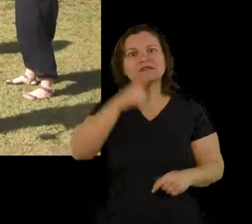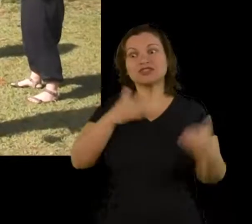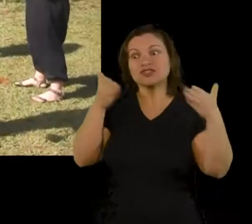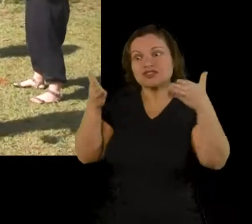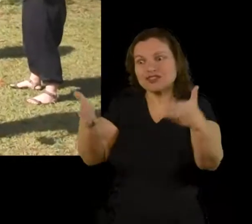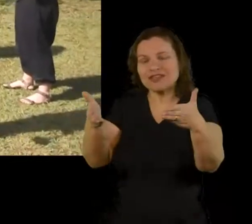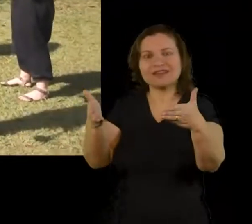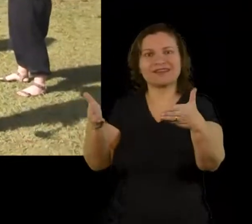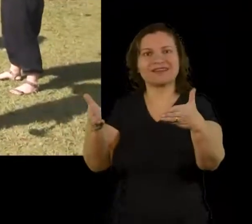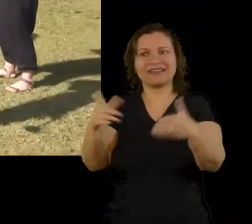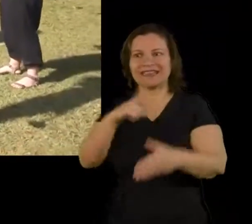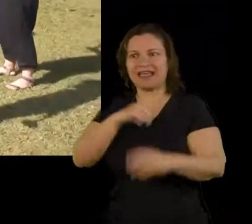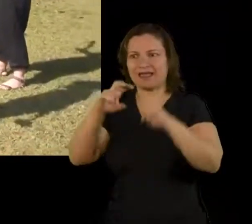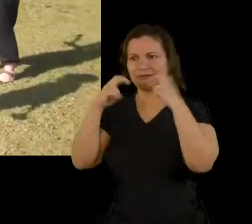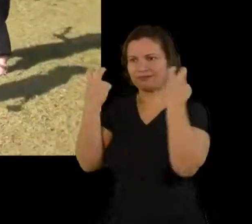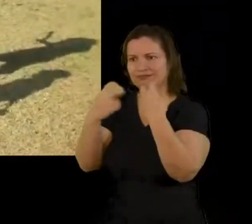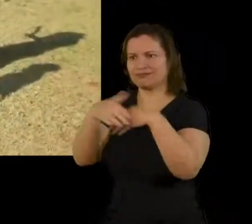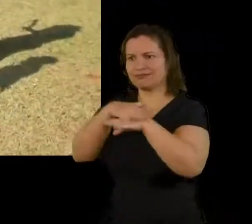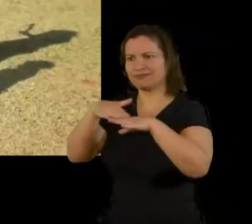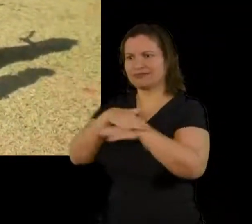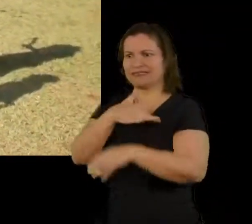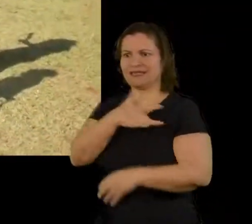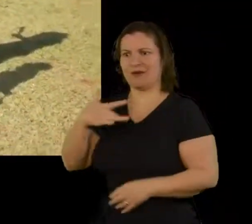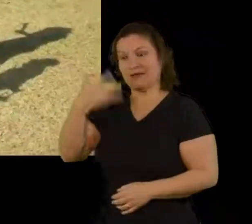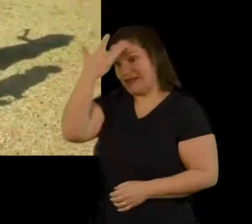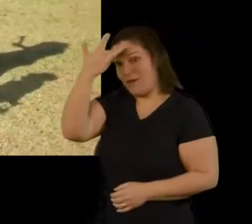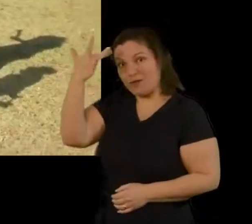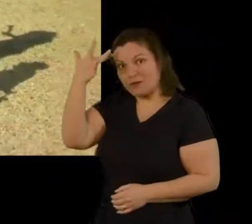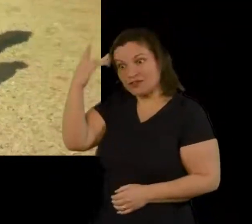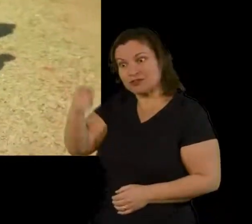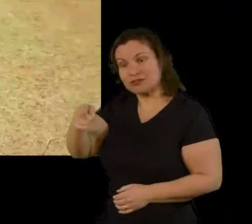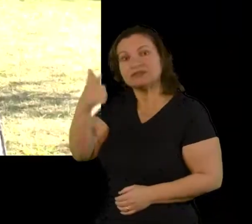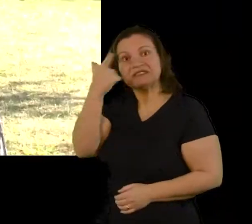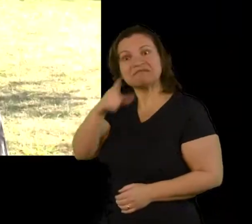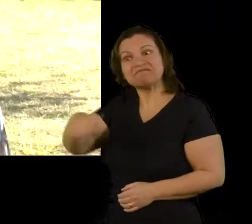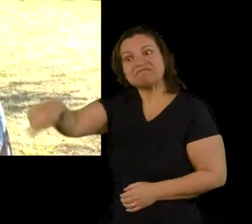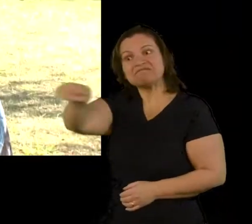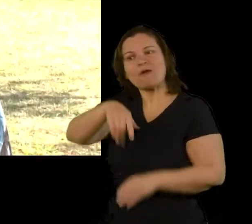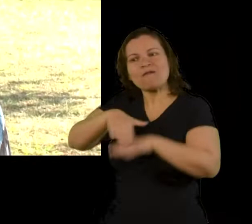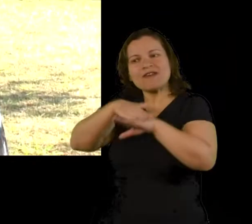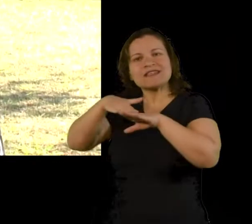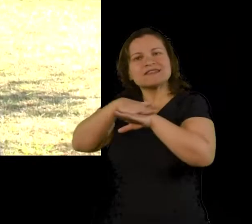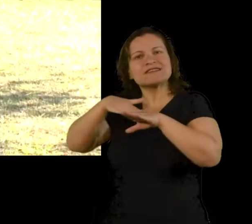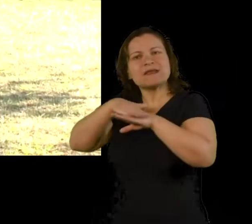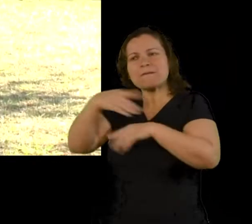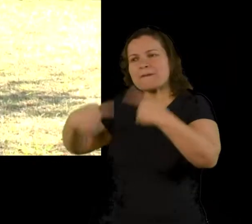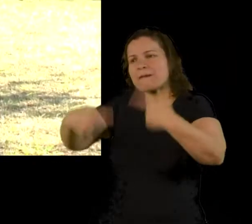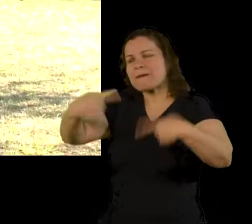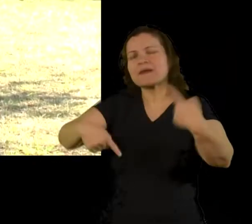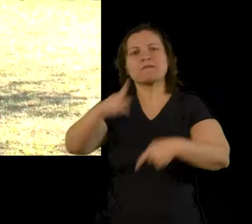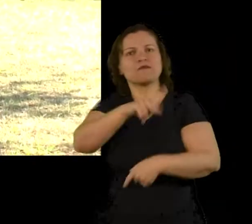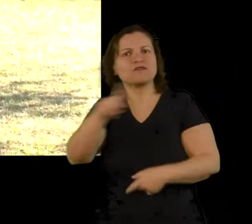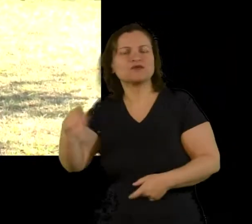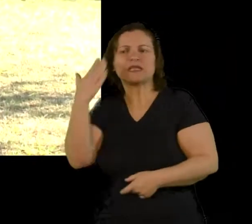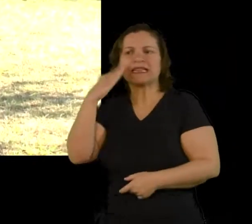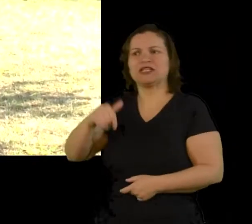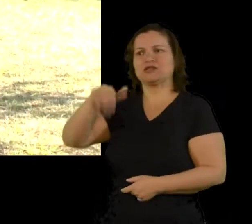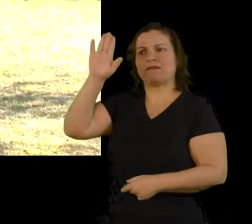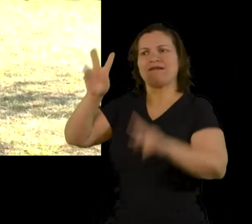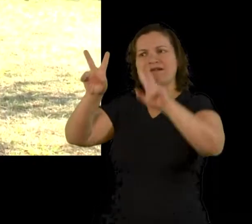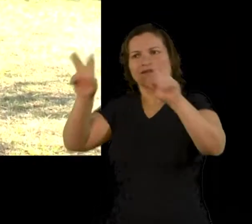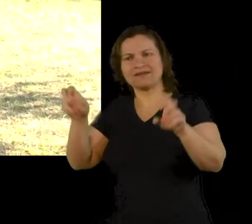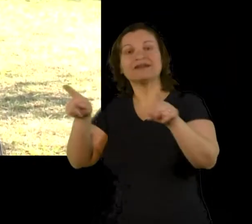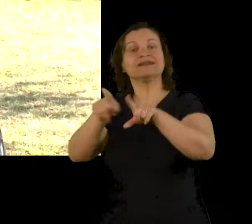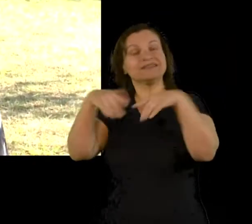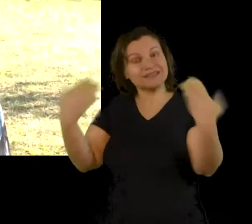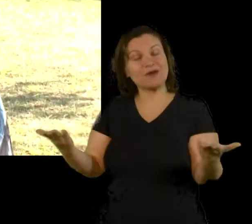lá, que tem roda de conversa sobre saúde mental, e eles acabam conversando com professores que entendem mais sobre isso,